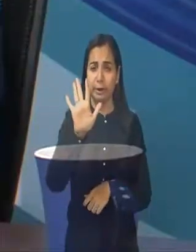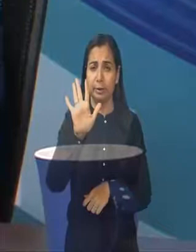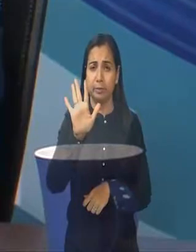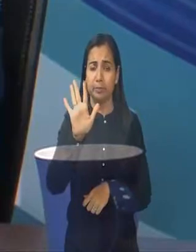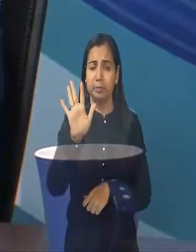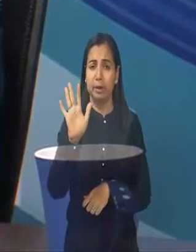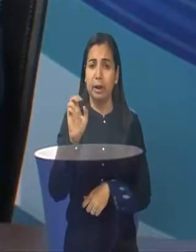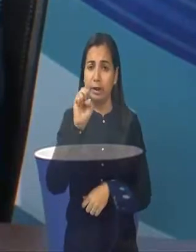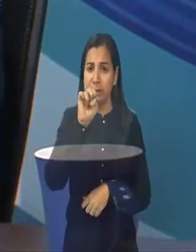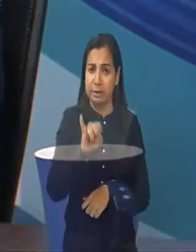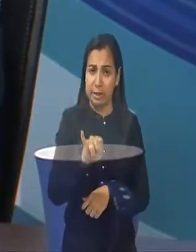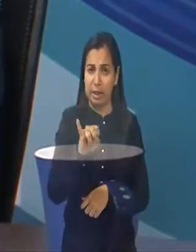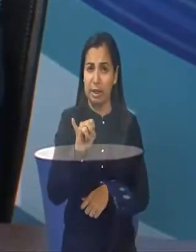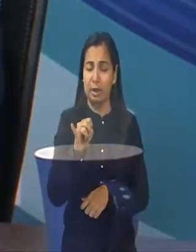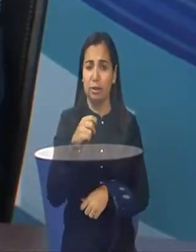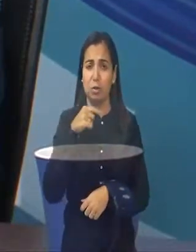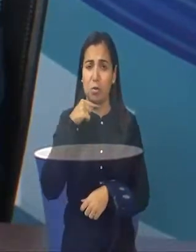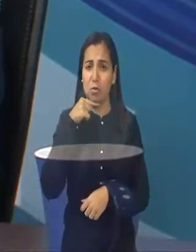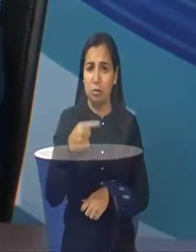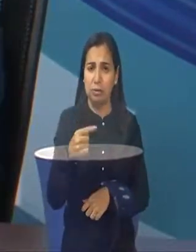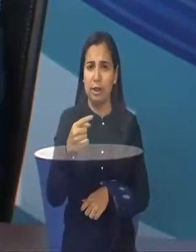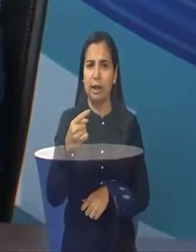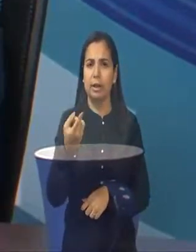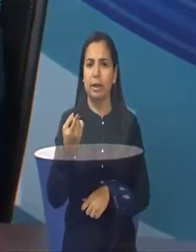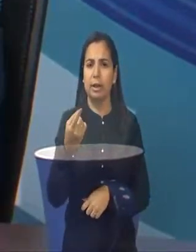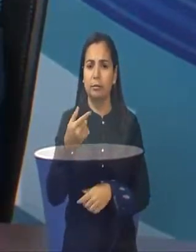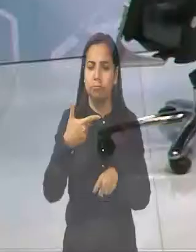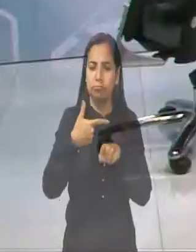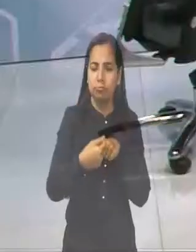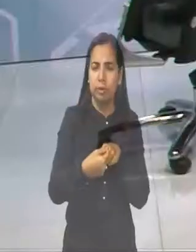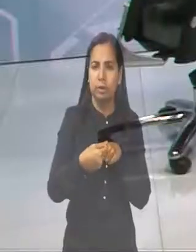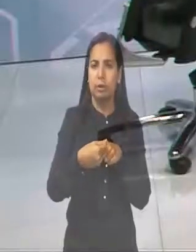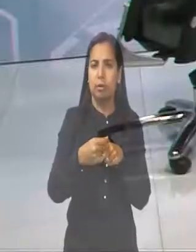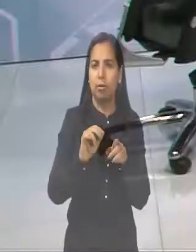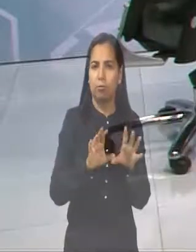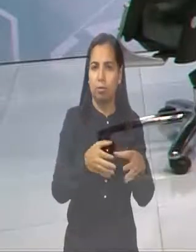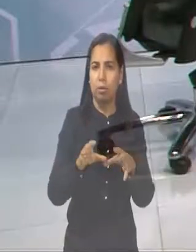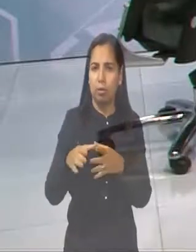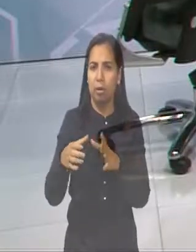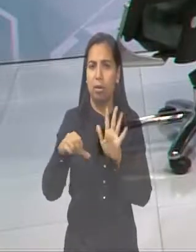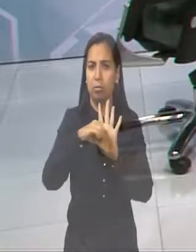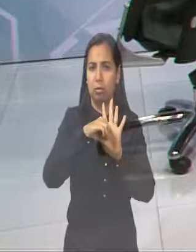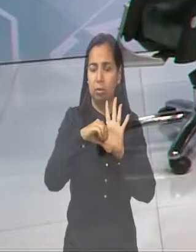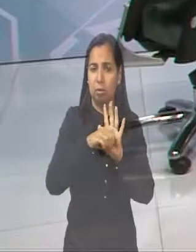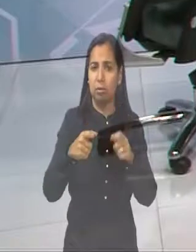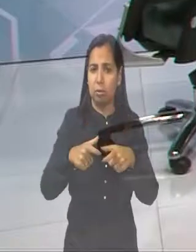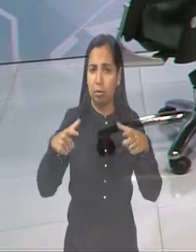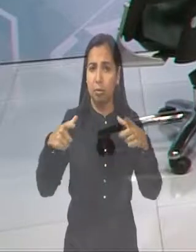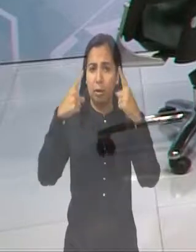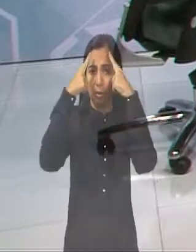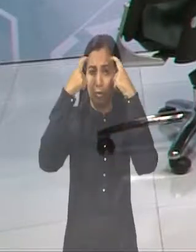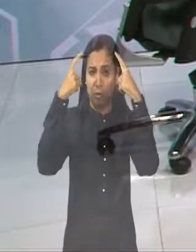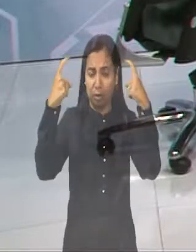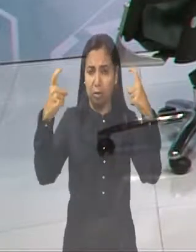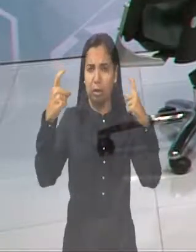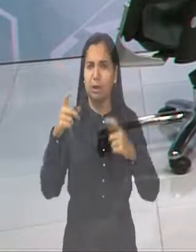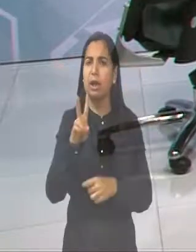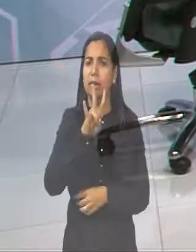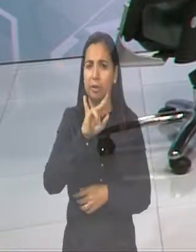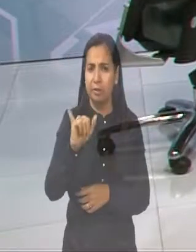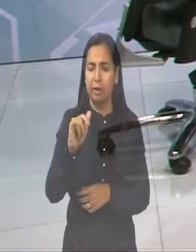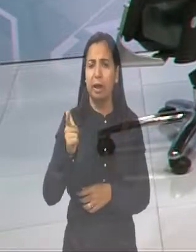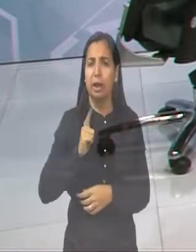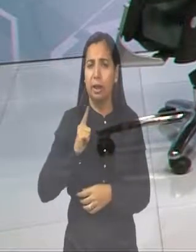capaz de conter essa onda crescente dessa violência que estamos vendo aí, essa violência vai provocar atitudes que